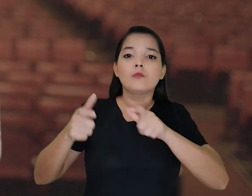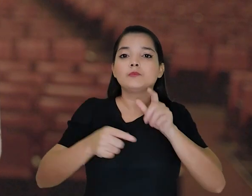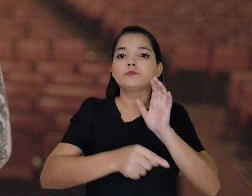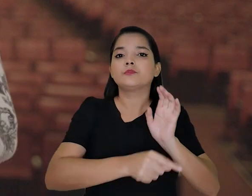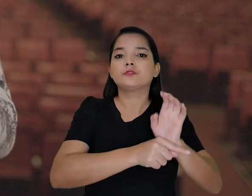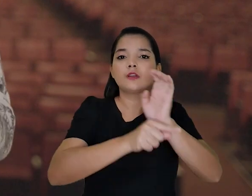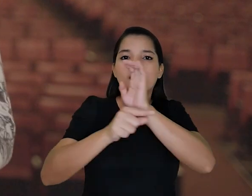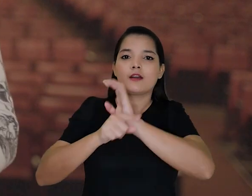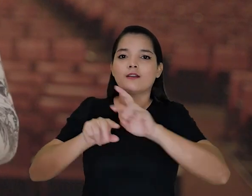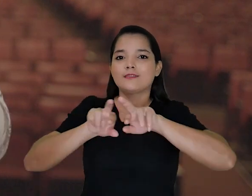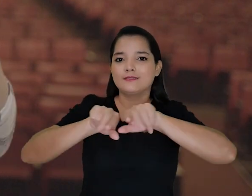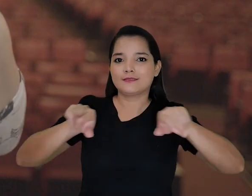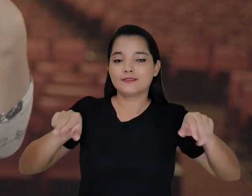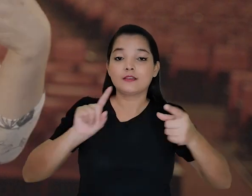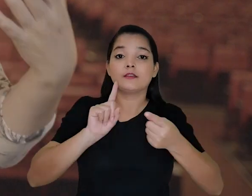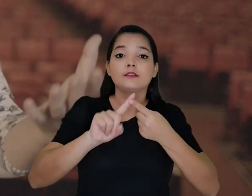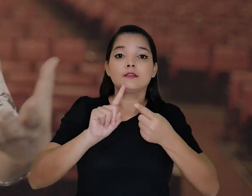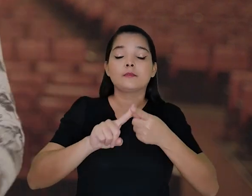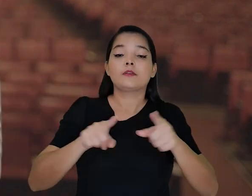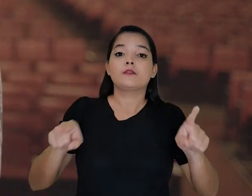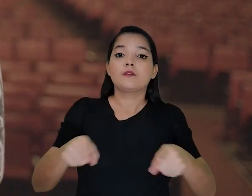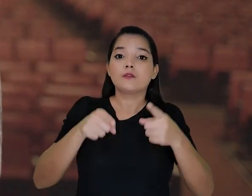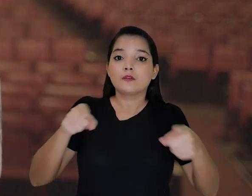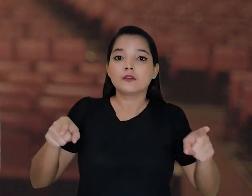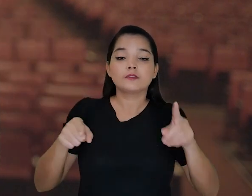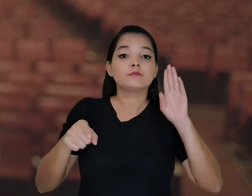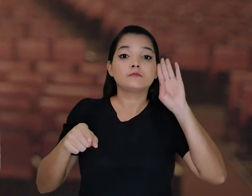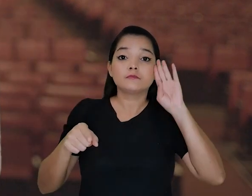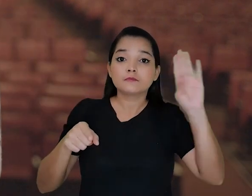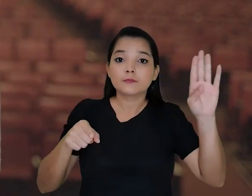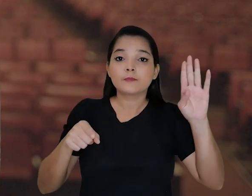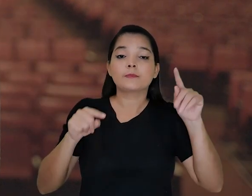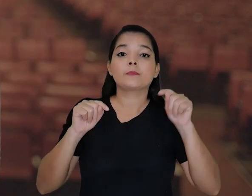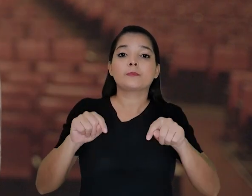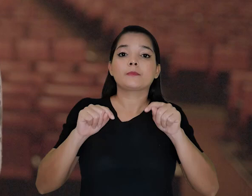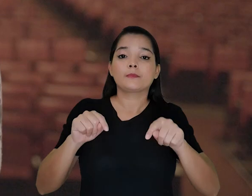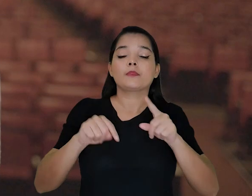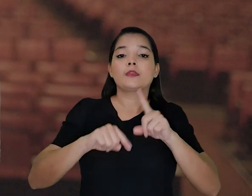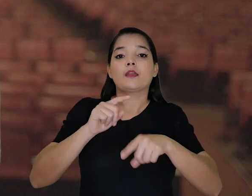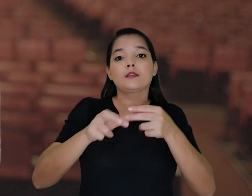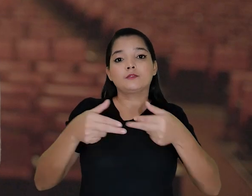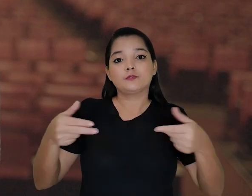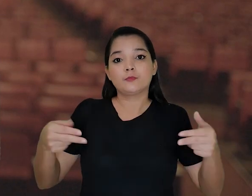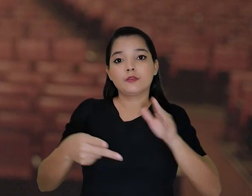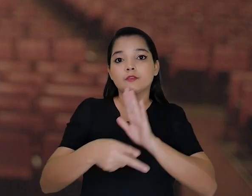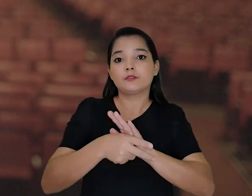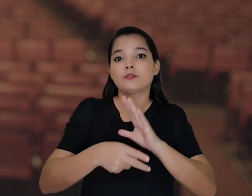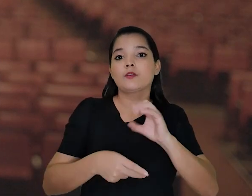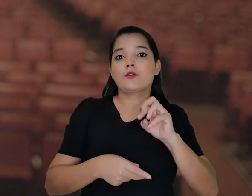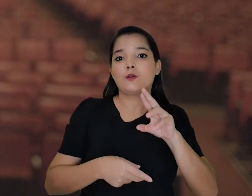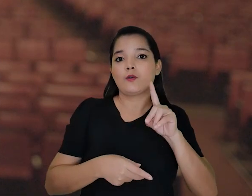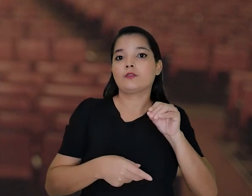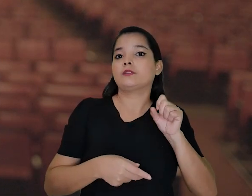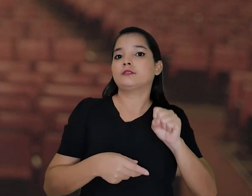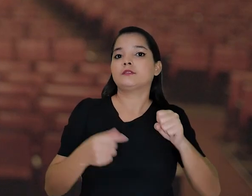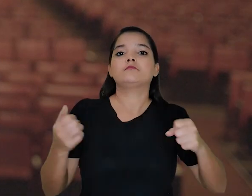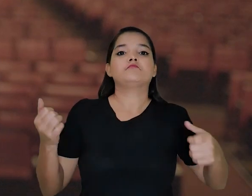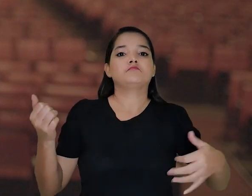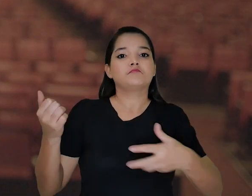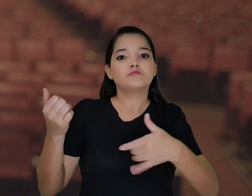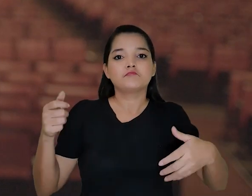e orquestras de cordas com onde só tem as a os instrumentos de cordas ou também a bandas